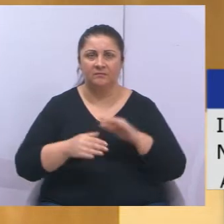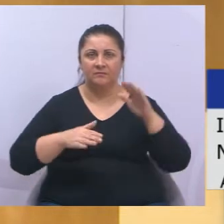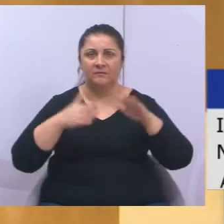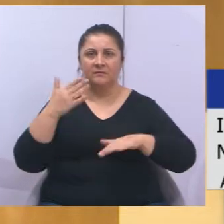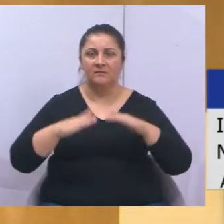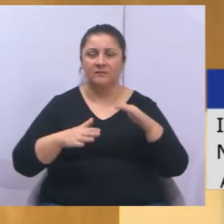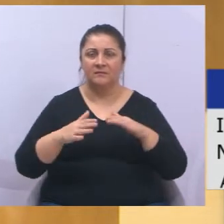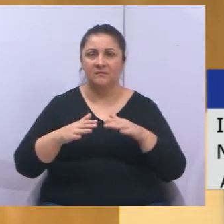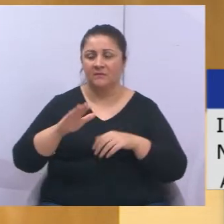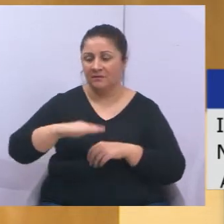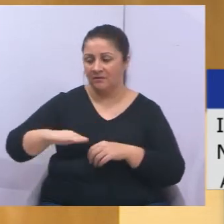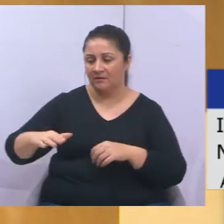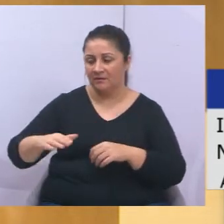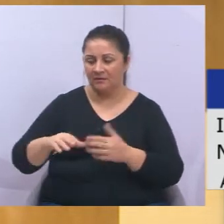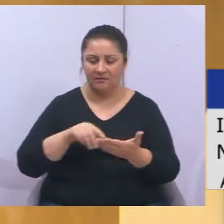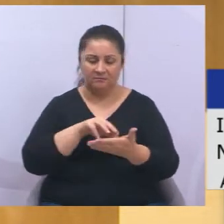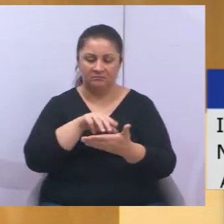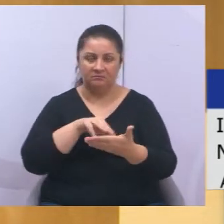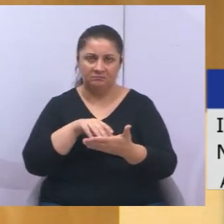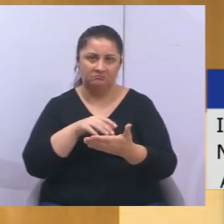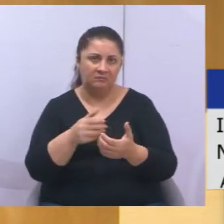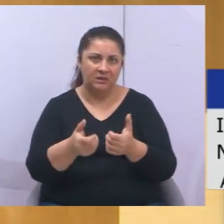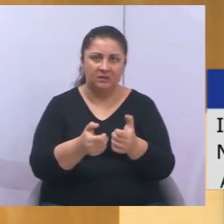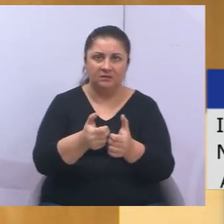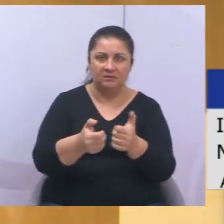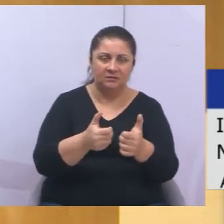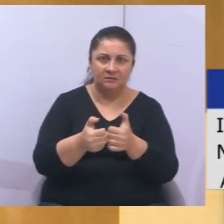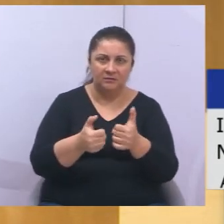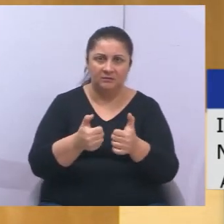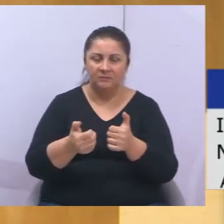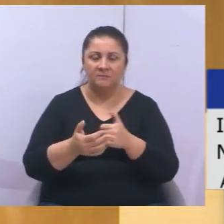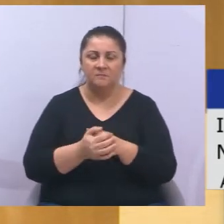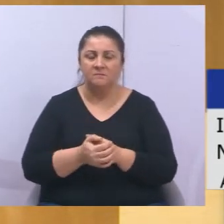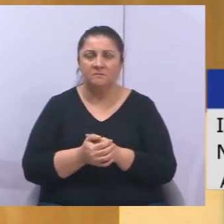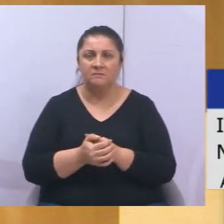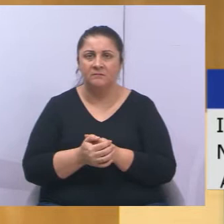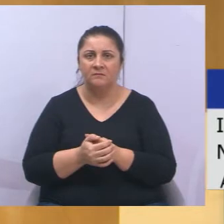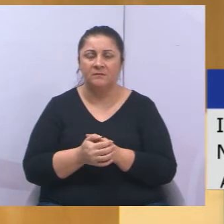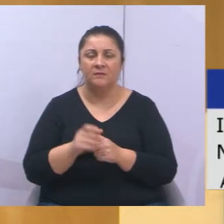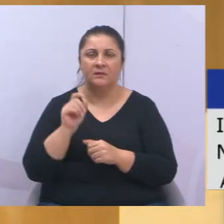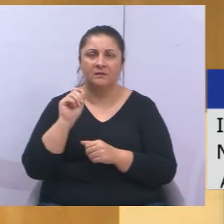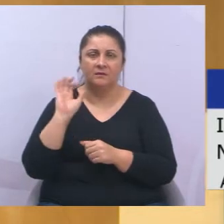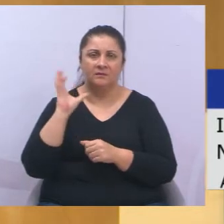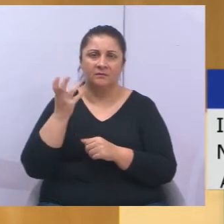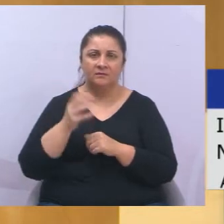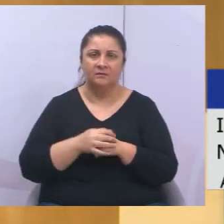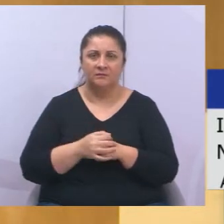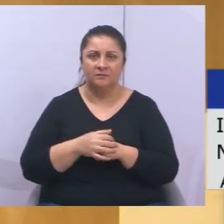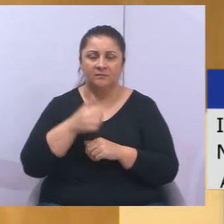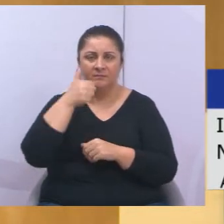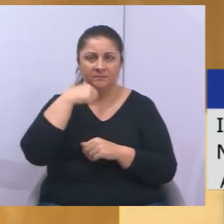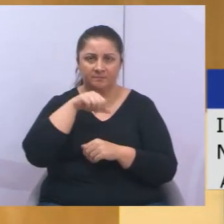a criança brincando no videogame, no joguinho, e daqui a pouco, sabe o que acontece?